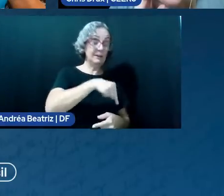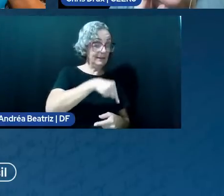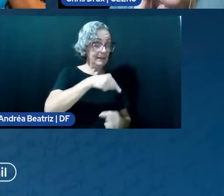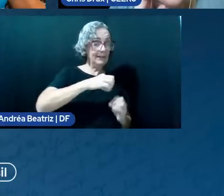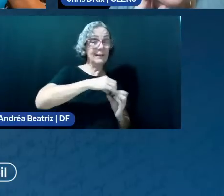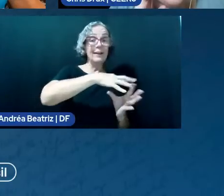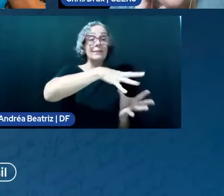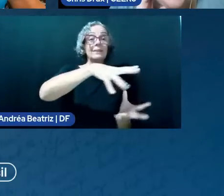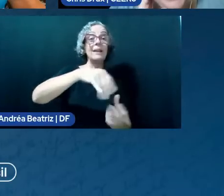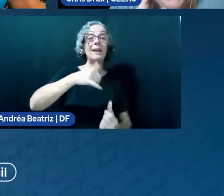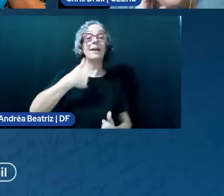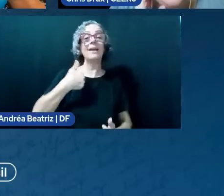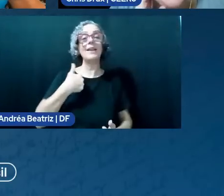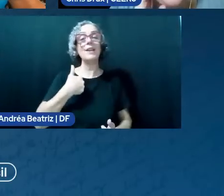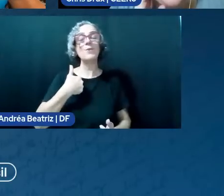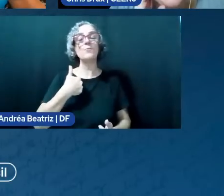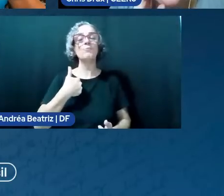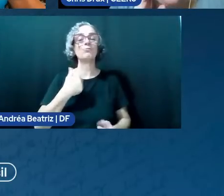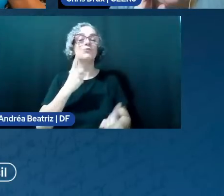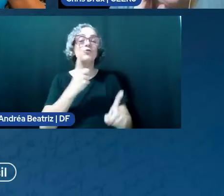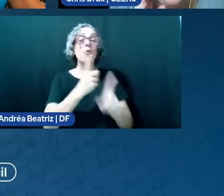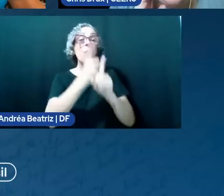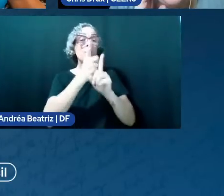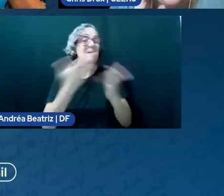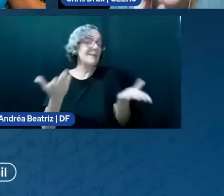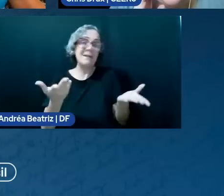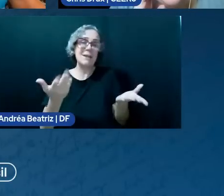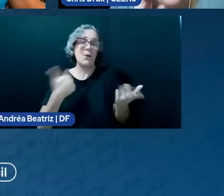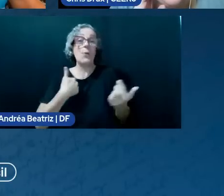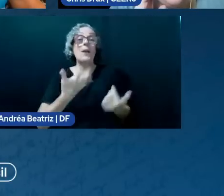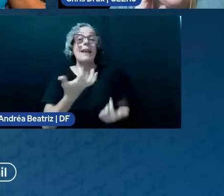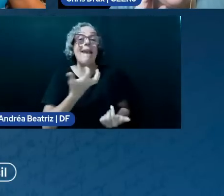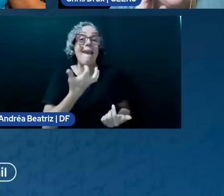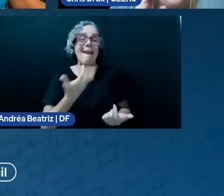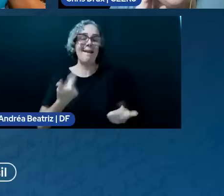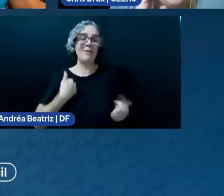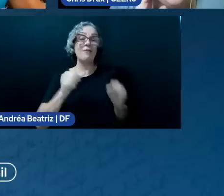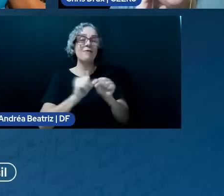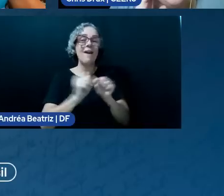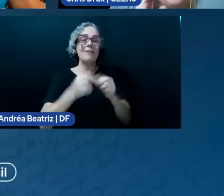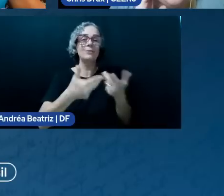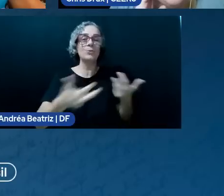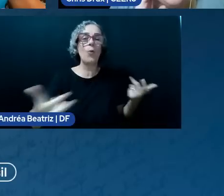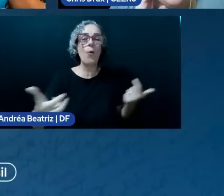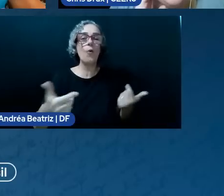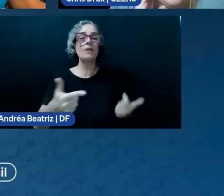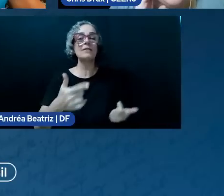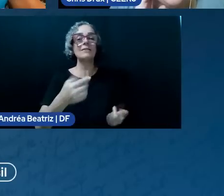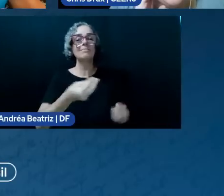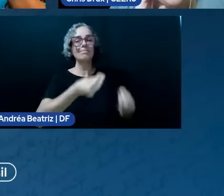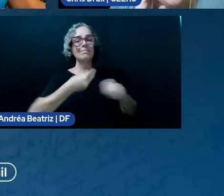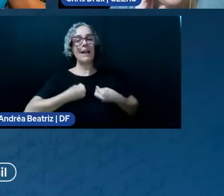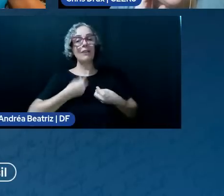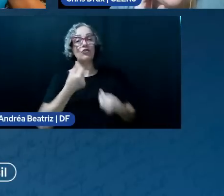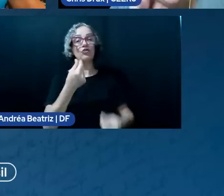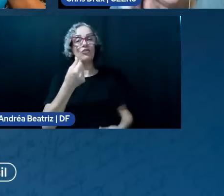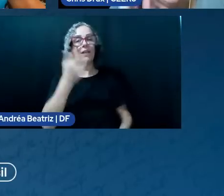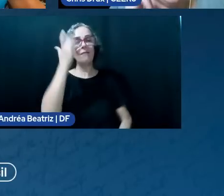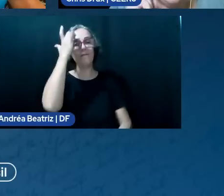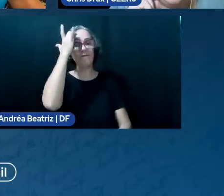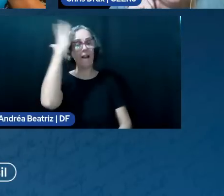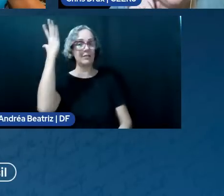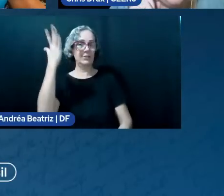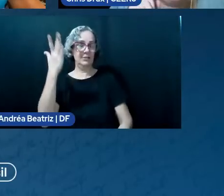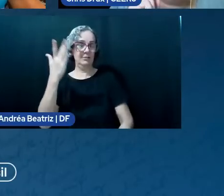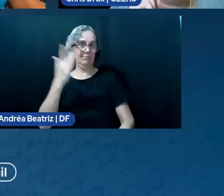uma maneira legal. Né? Mas para mim, no meu modo de ver, nossa, conseguir isso vai ser ótimo, porque eu vou conseguir